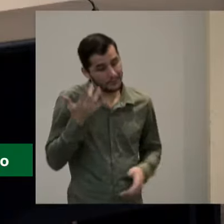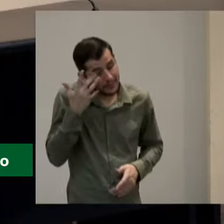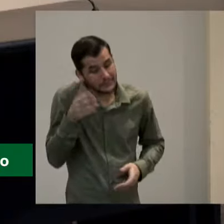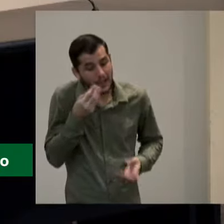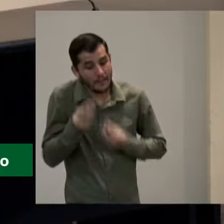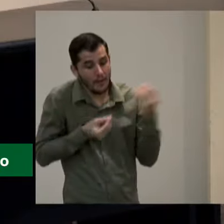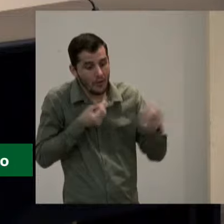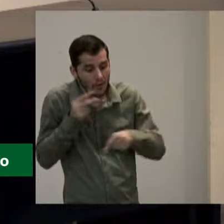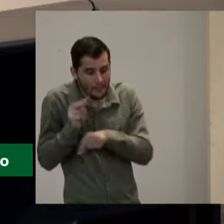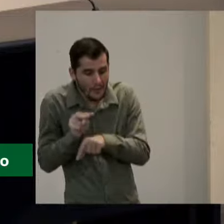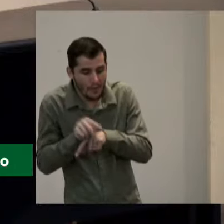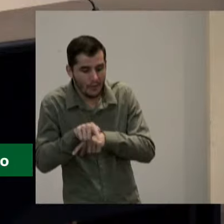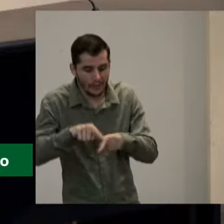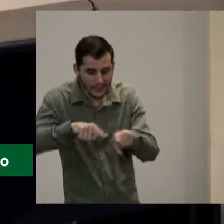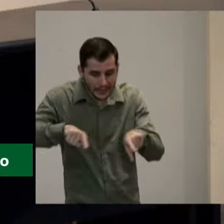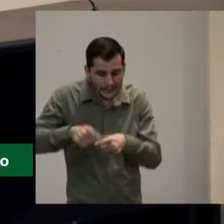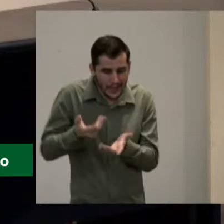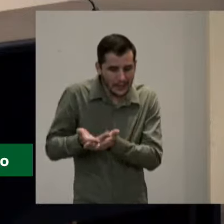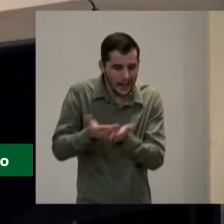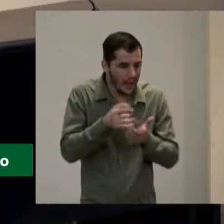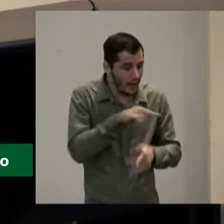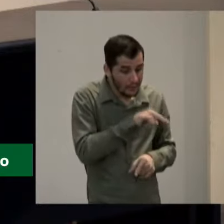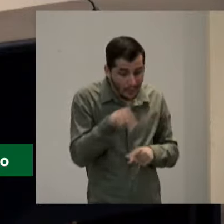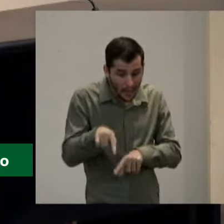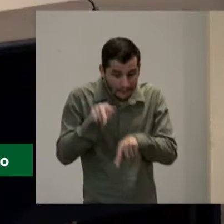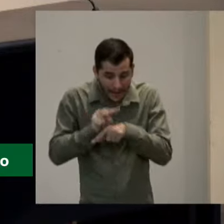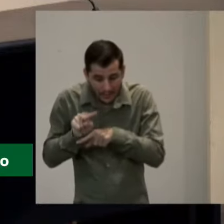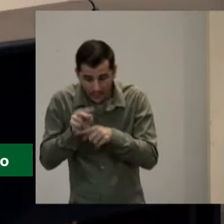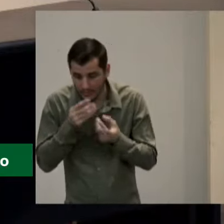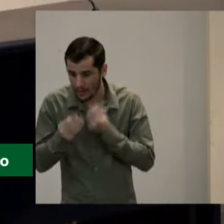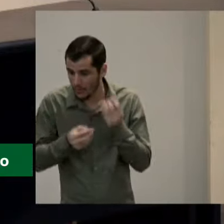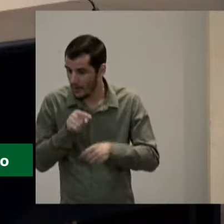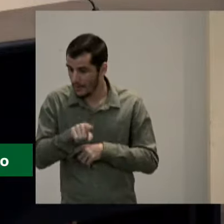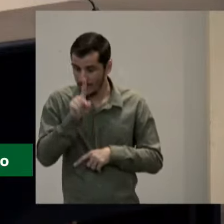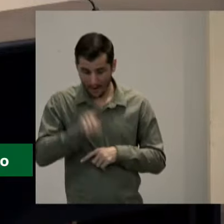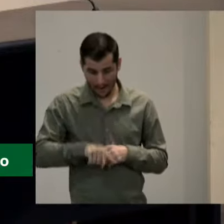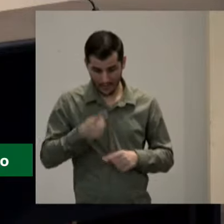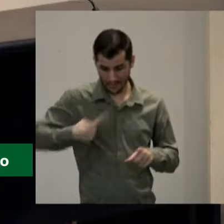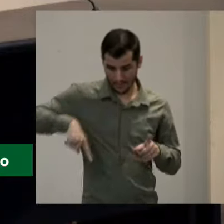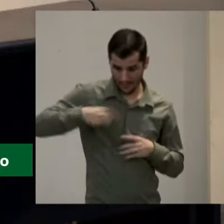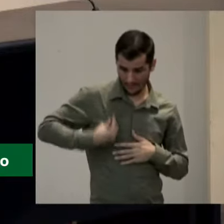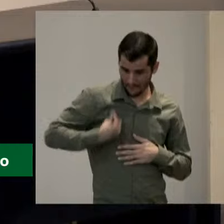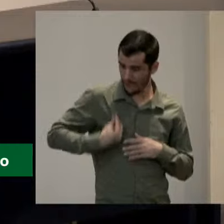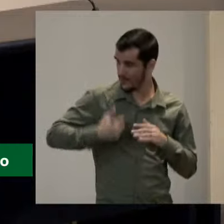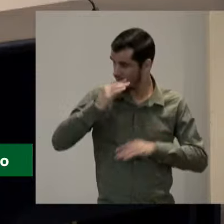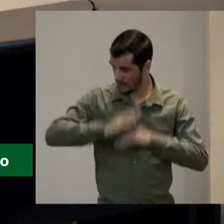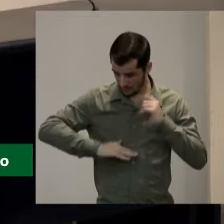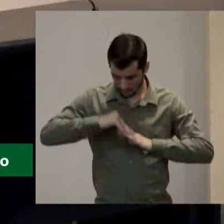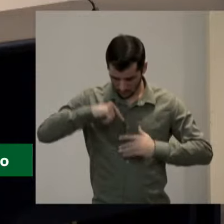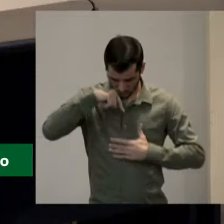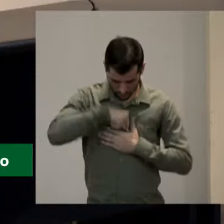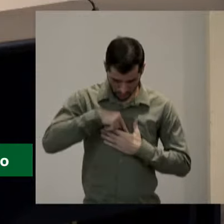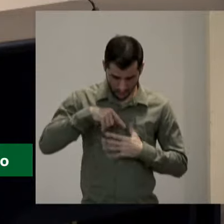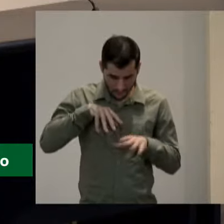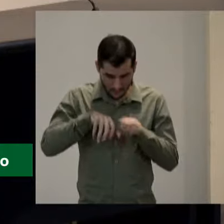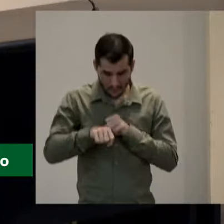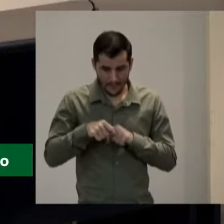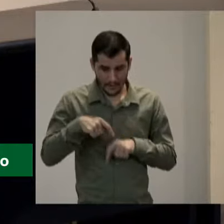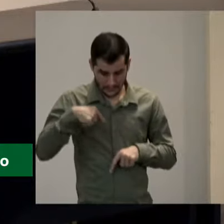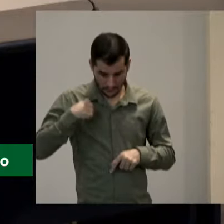aula. Aquilo ali é reflexo. Ali faz parte da minha constituição, faz parte da minha formação. A